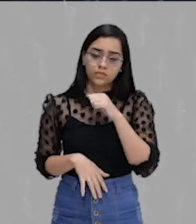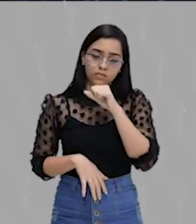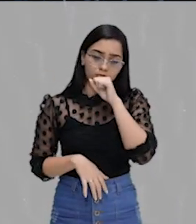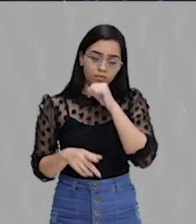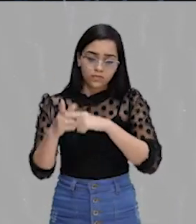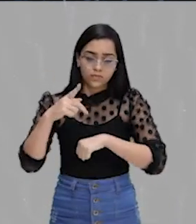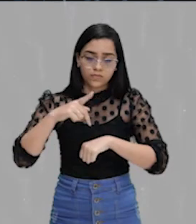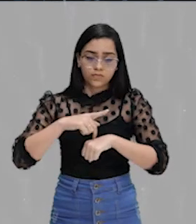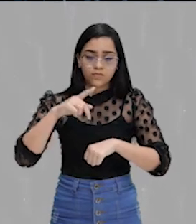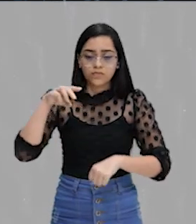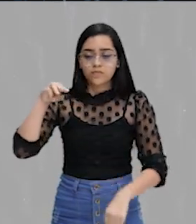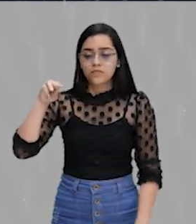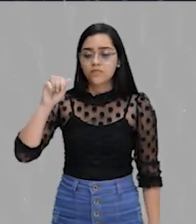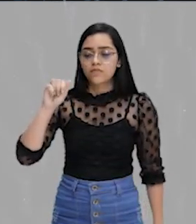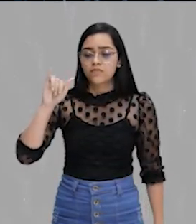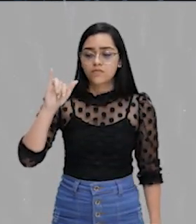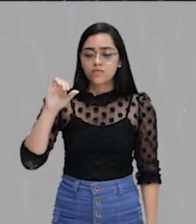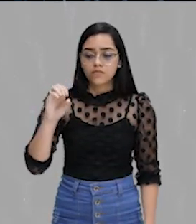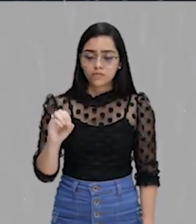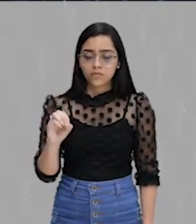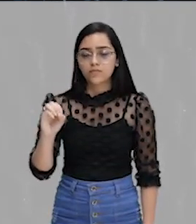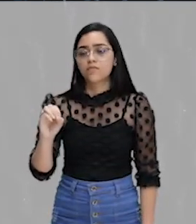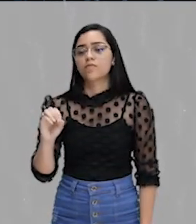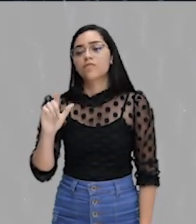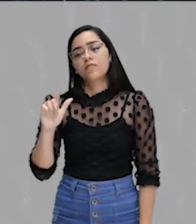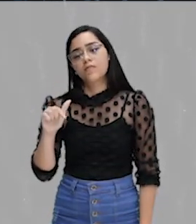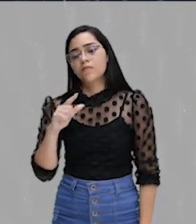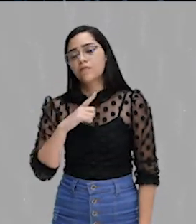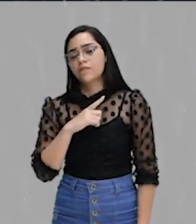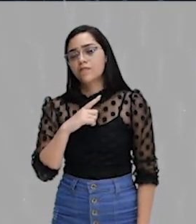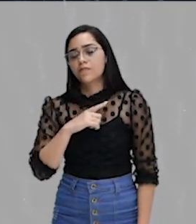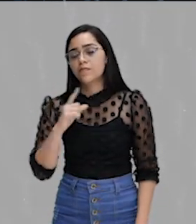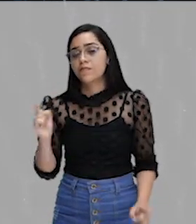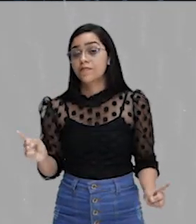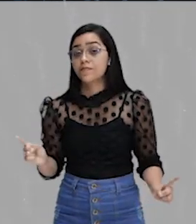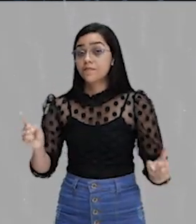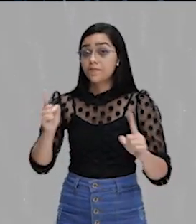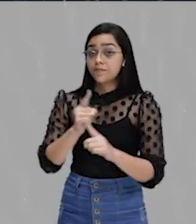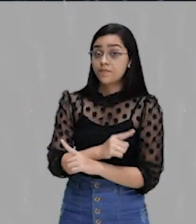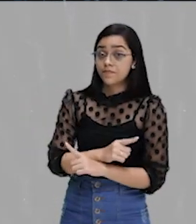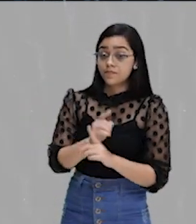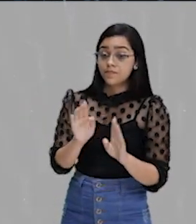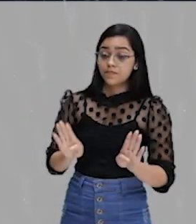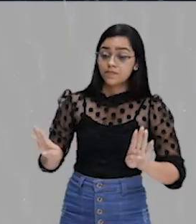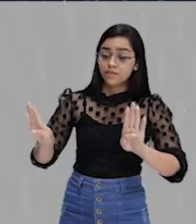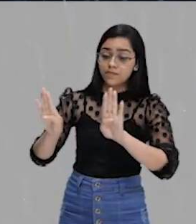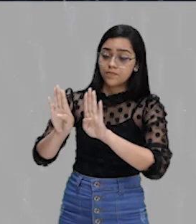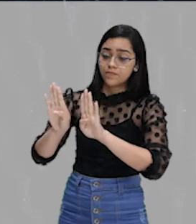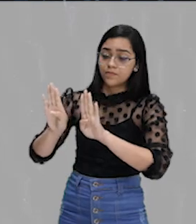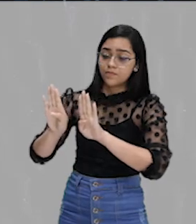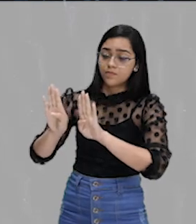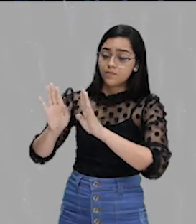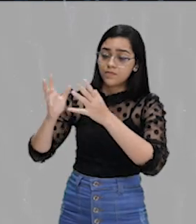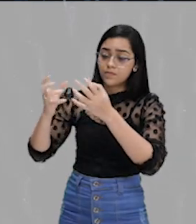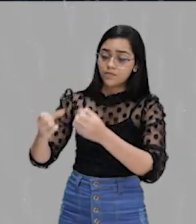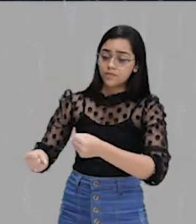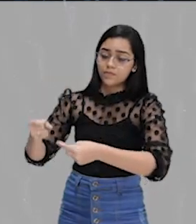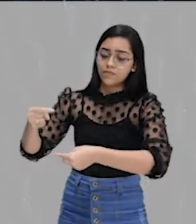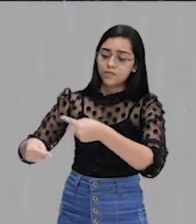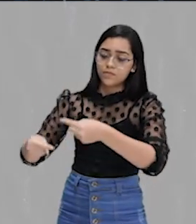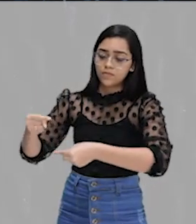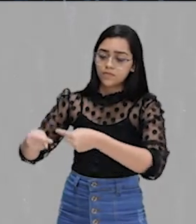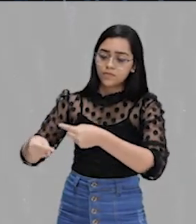praças de maio, um movimento que, na verdade, se opôs ao fechamento político, à repressão,